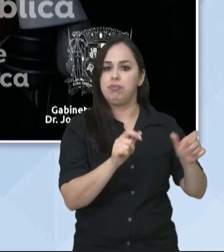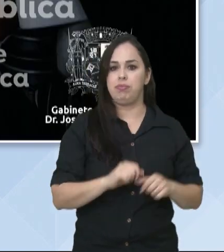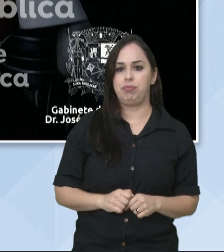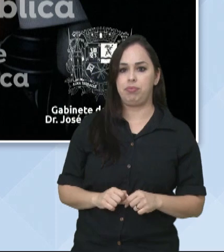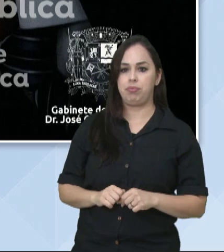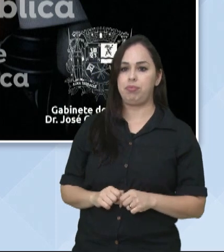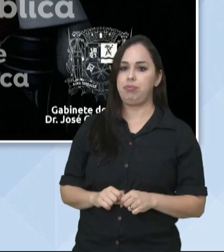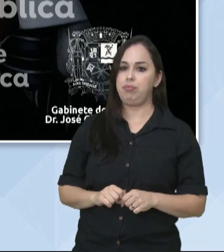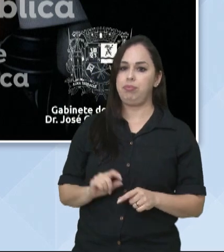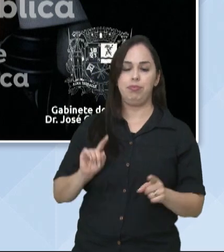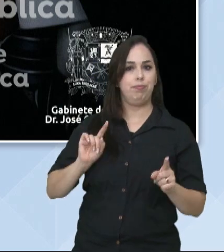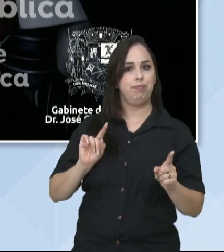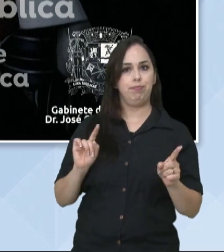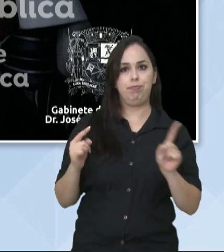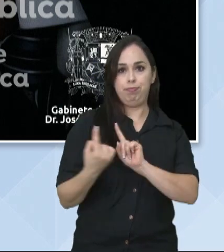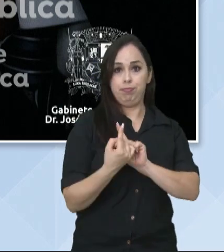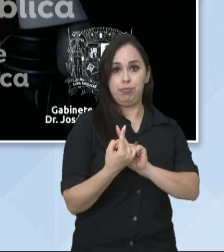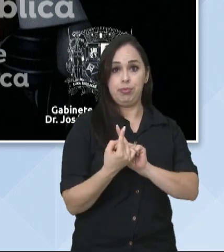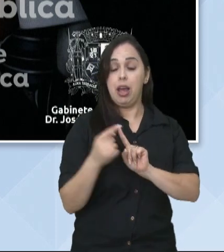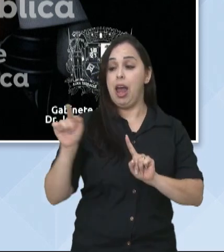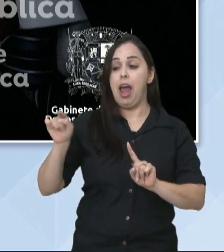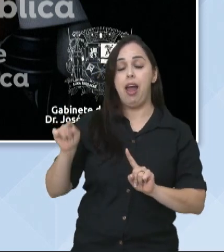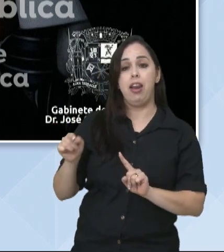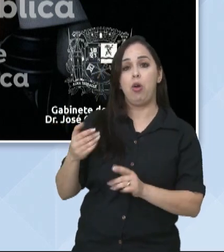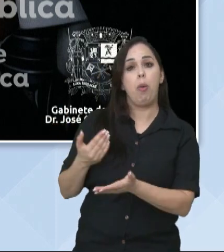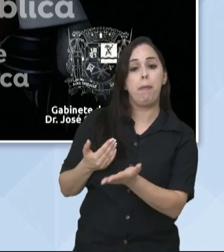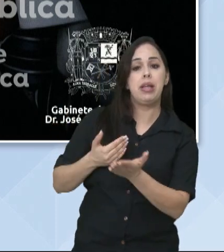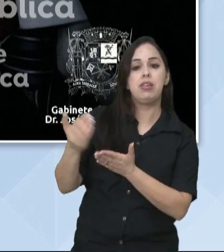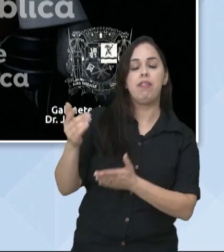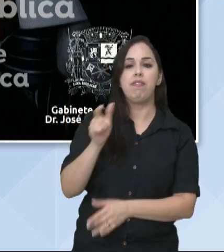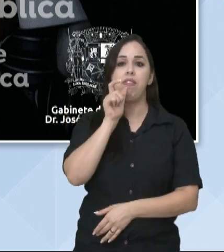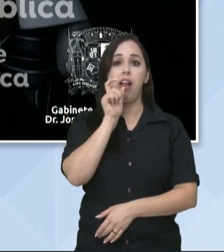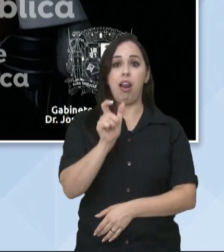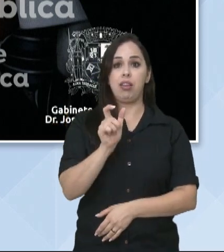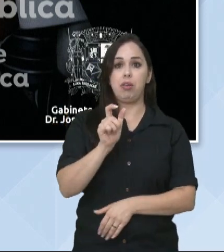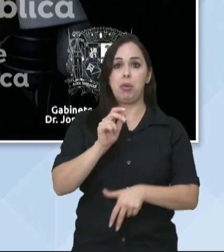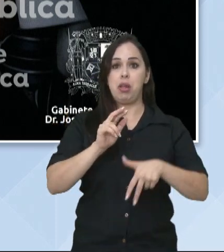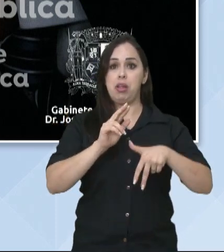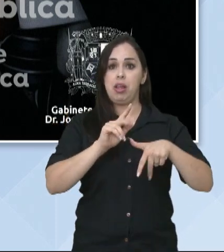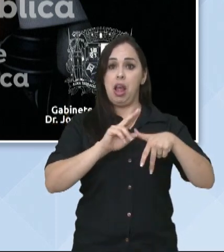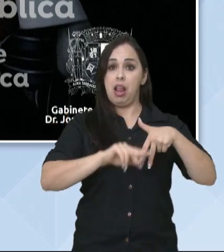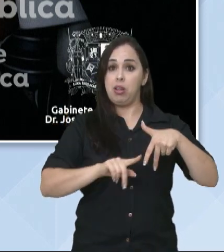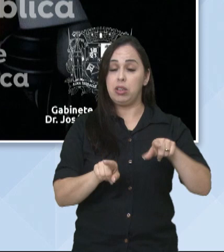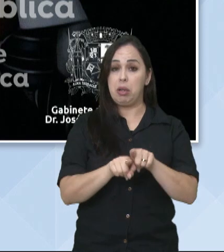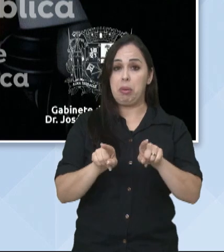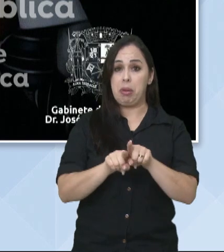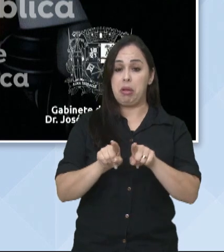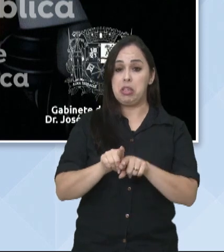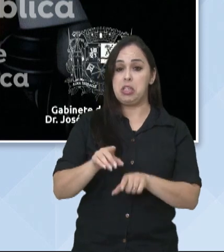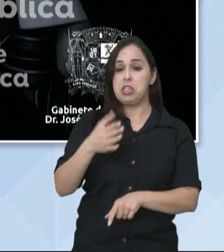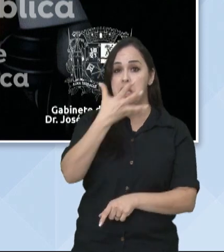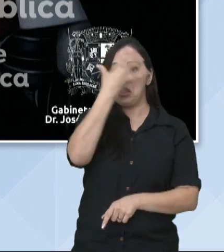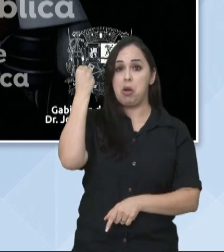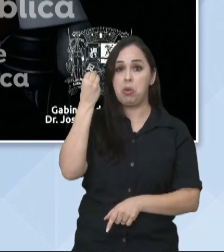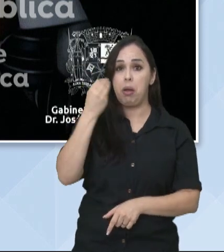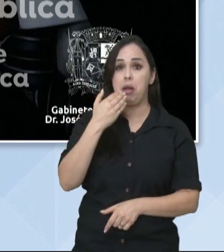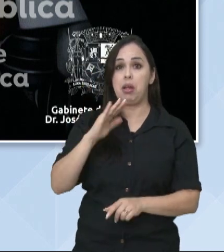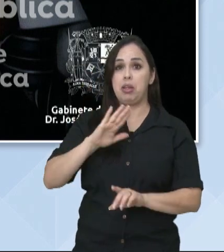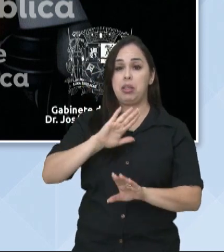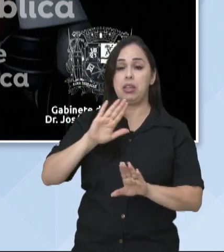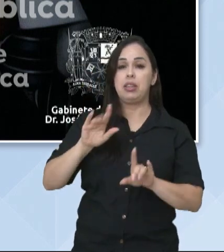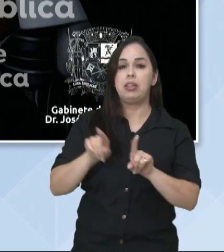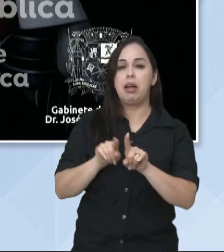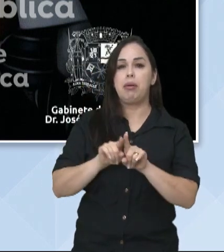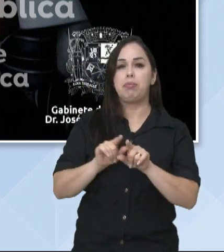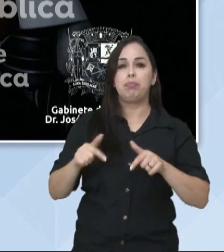Inversão de prioridade. Ele começou o mandato dele já falando em ideologia, esquecendo da política pública. Ele esqueceu de cuidar dos